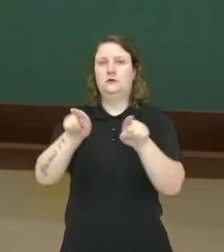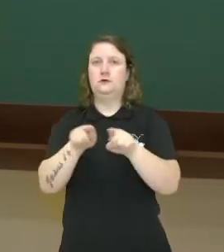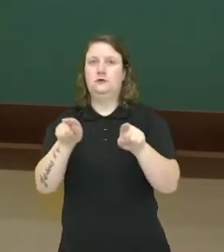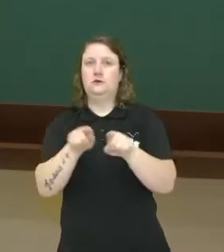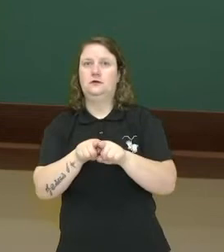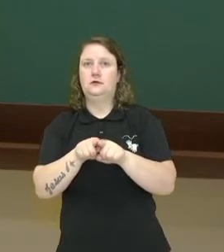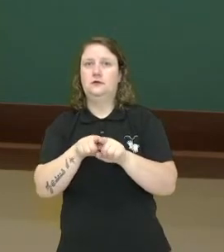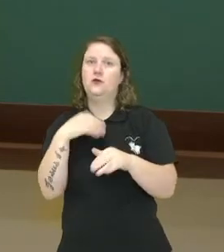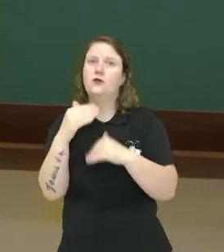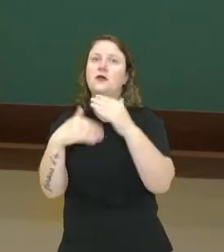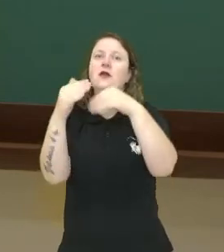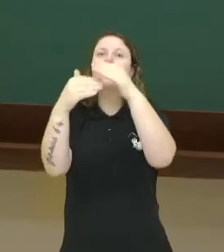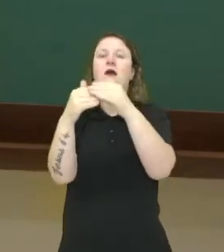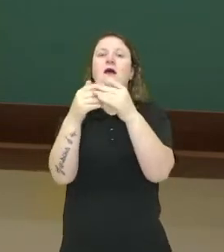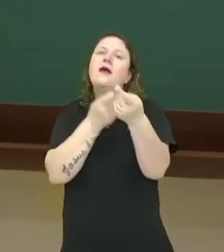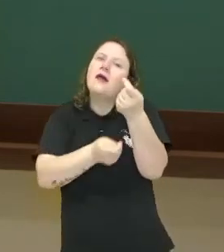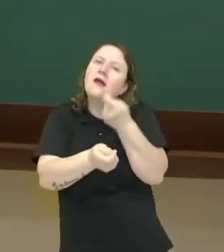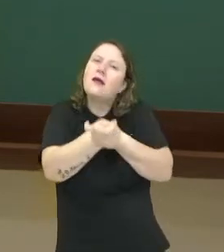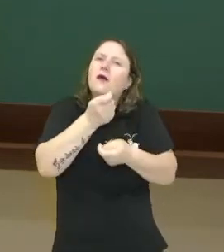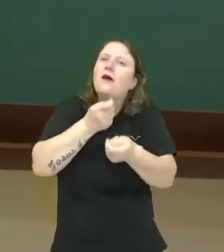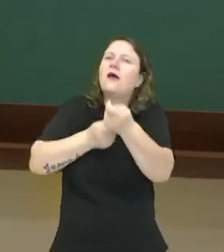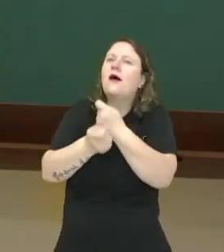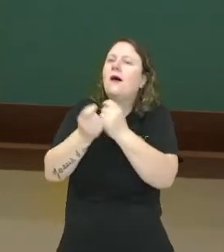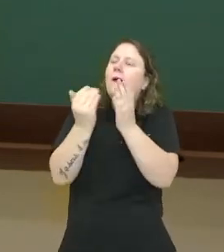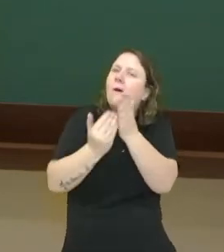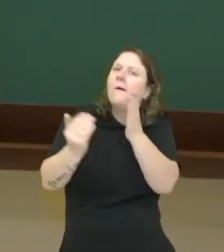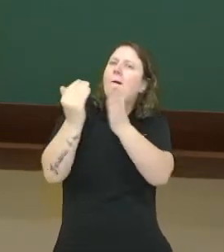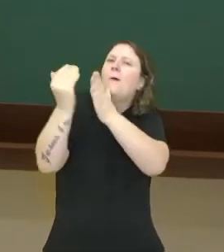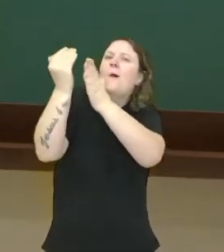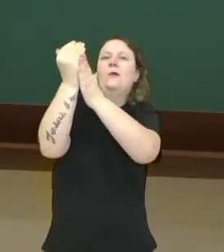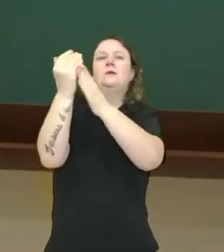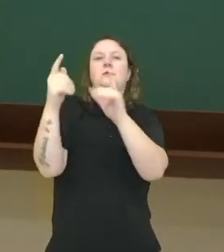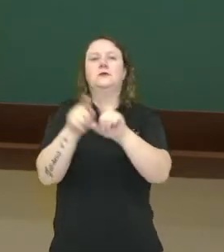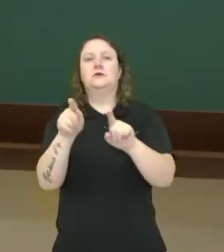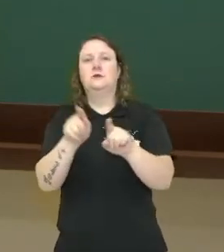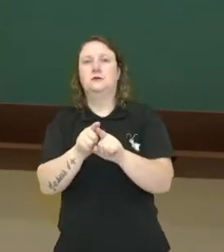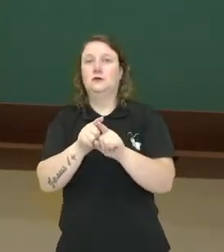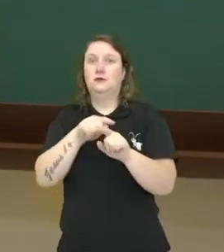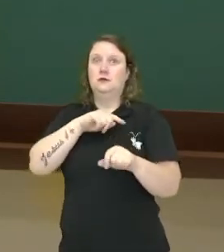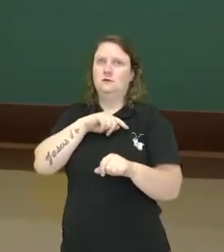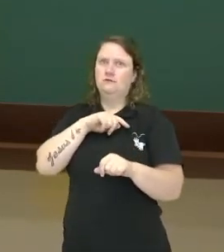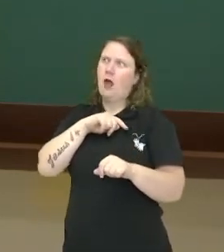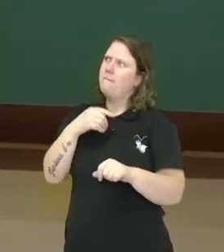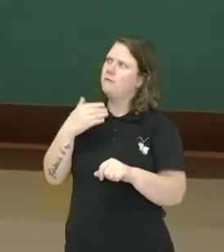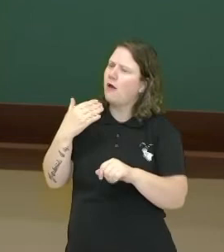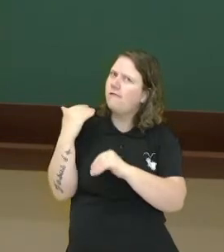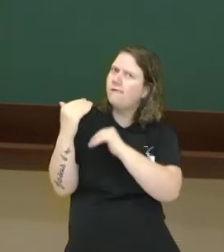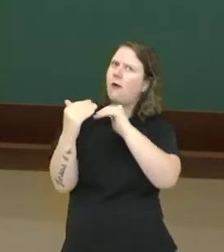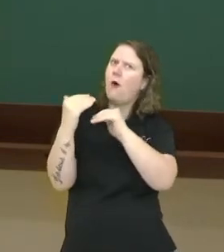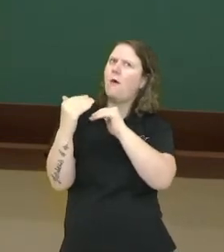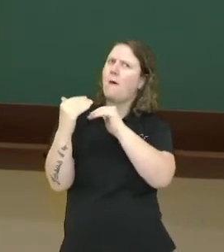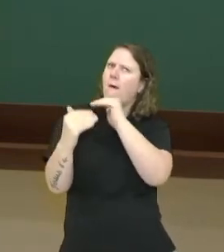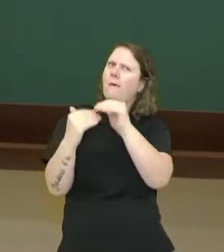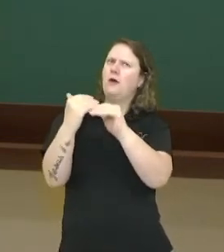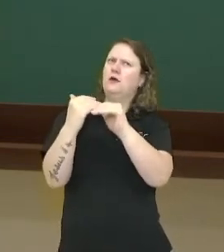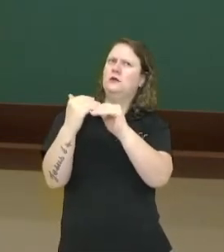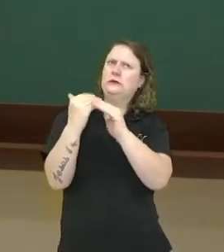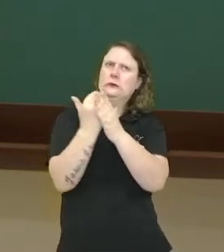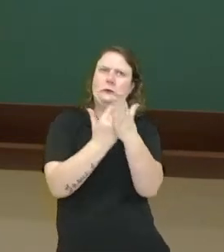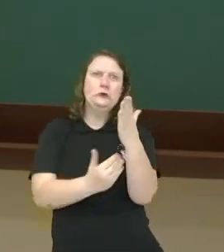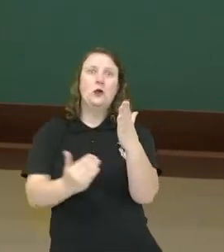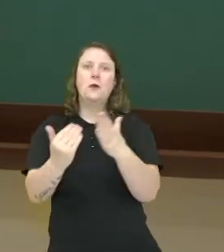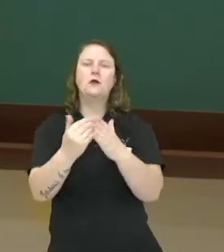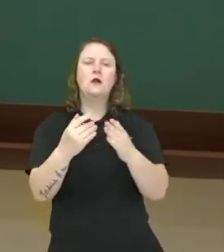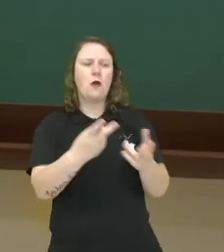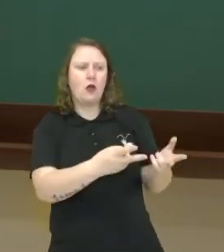um desenvolvimento econômico alto tiveram esses países, significativo, e aí elas despontam aí e passam a ser